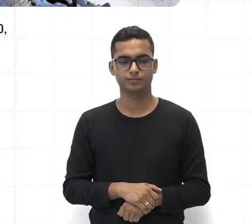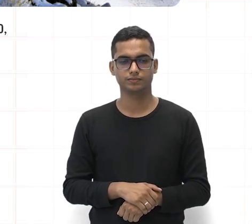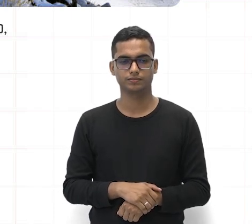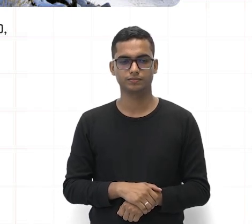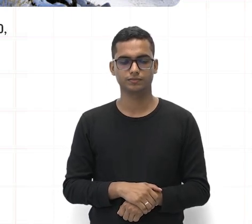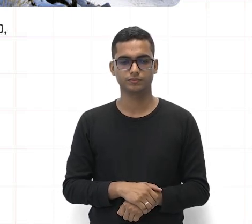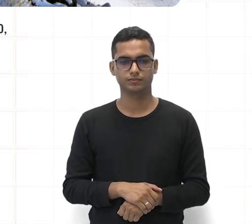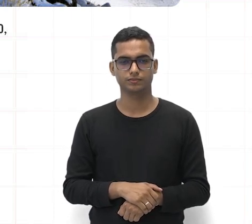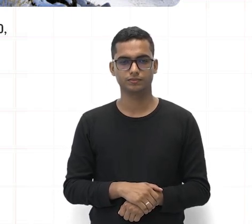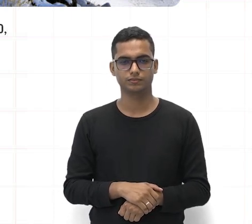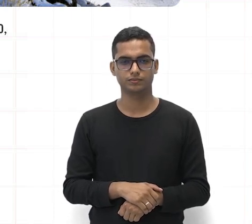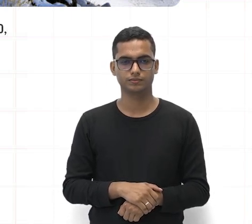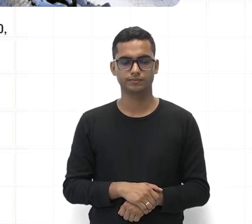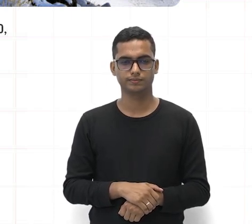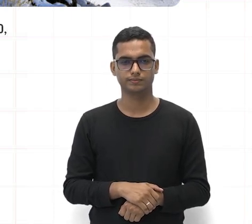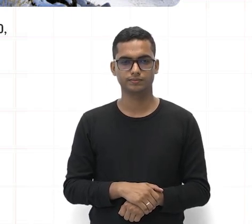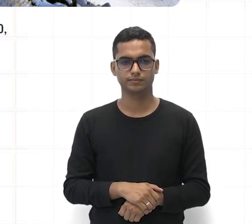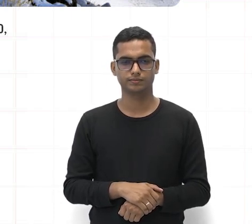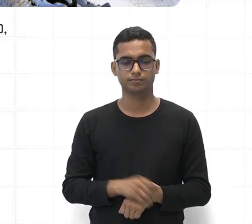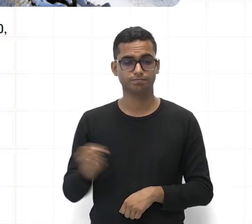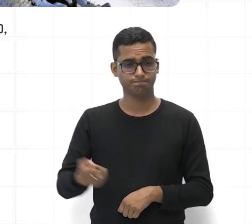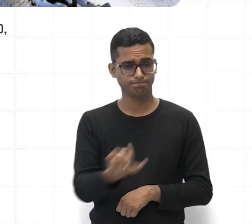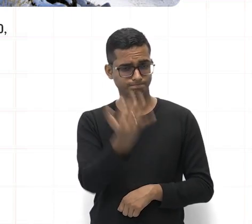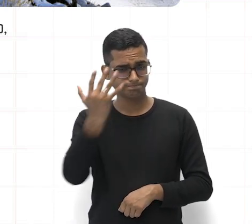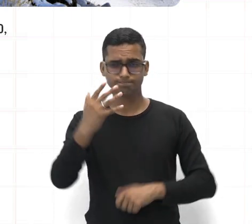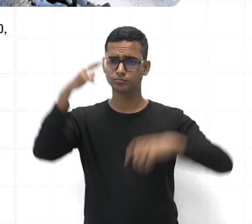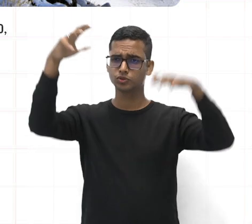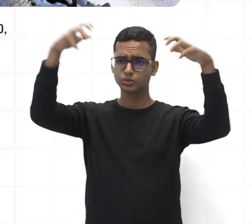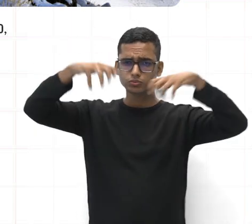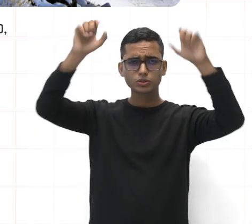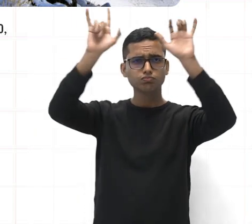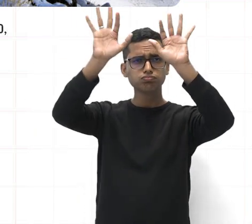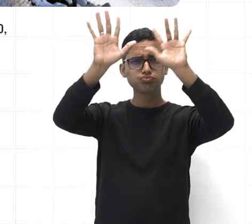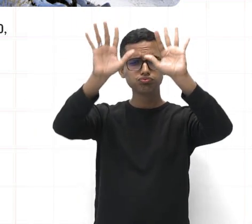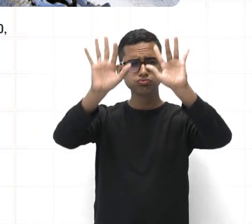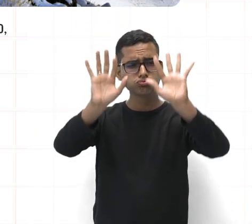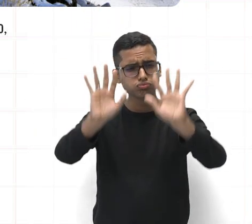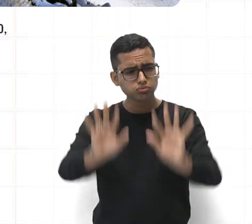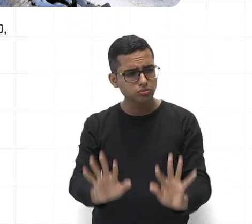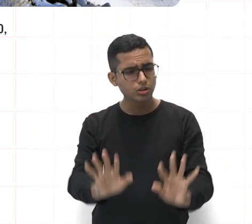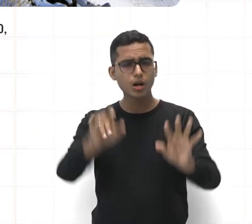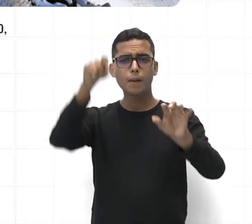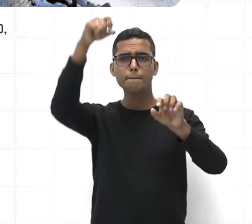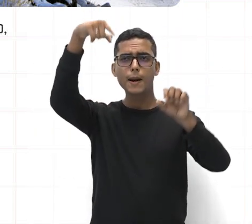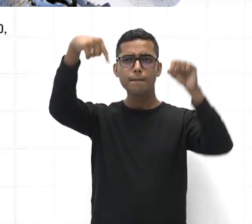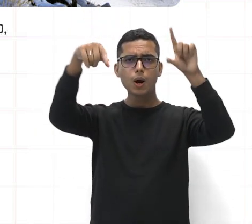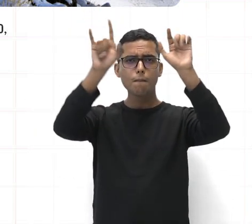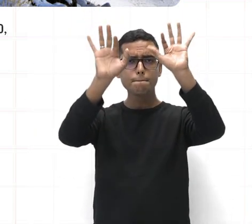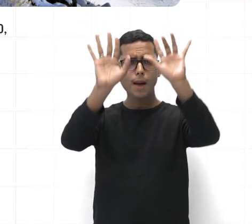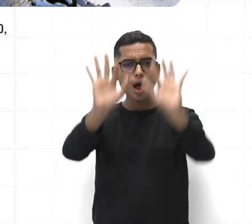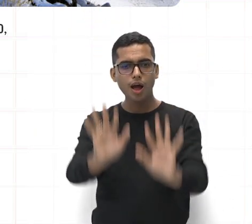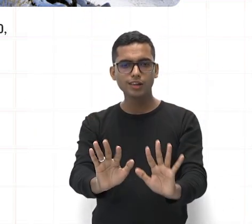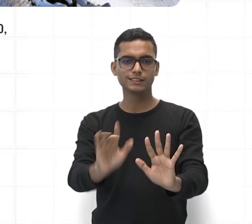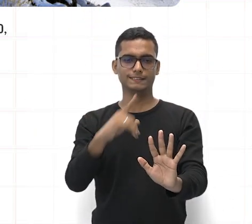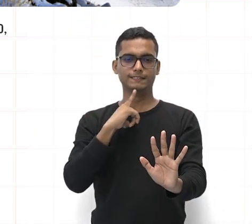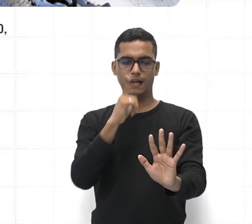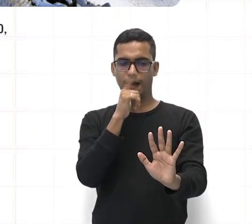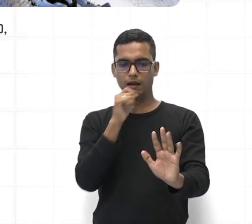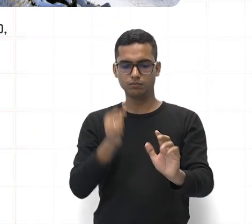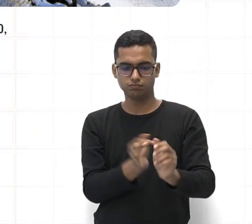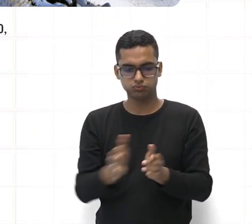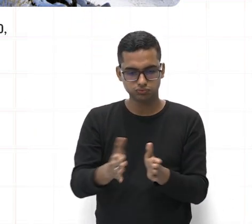variando de acordo com a quantidade de neves que cai ali, que alimentam esse rio. E o